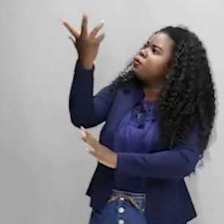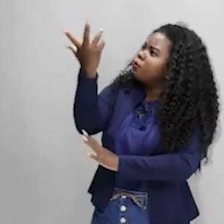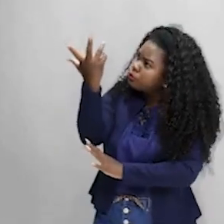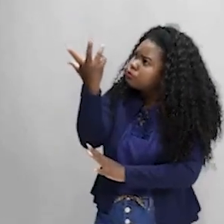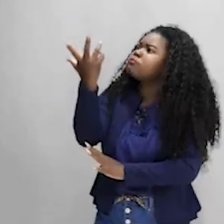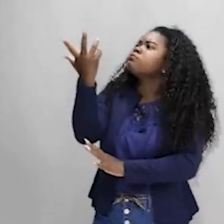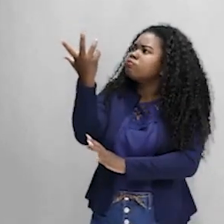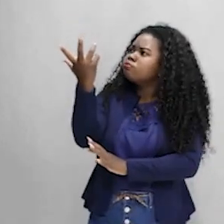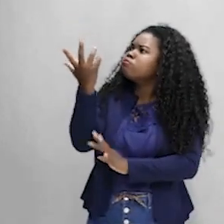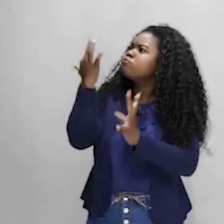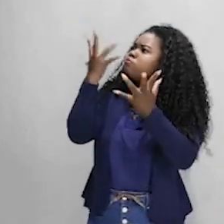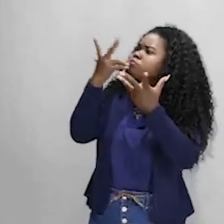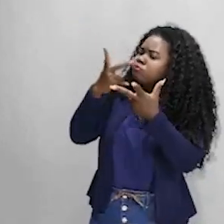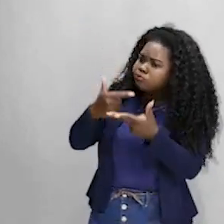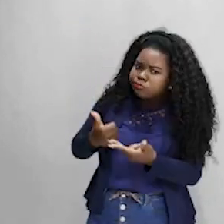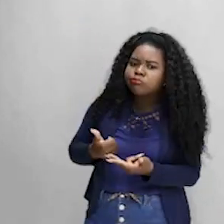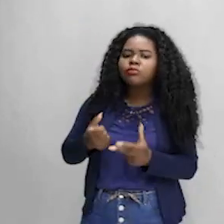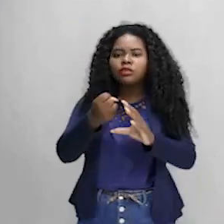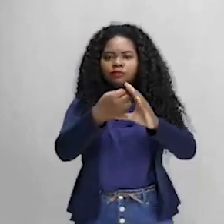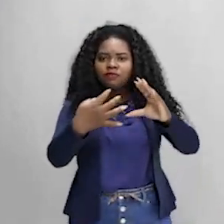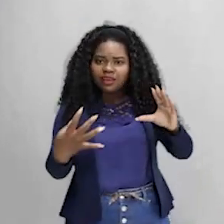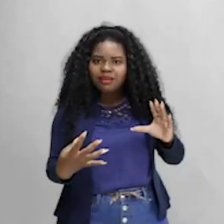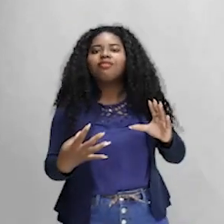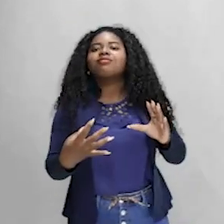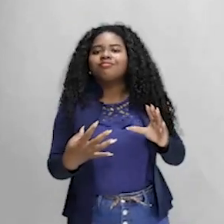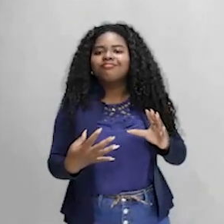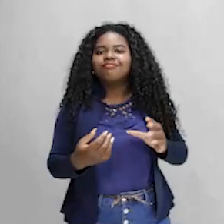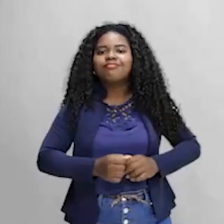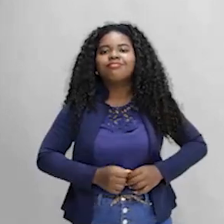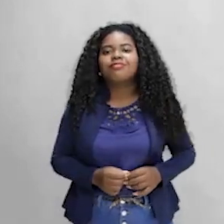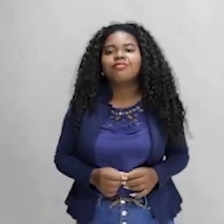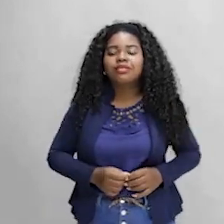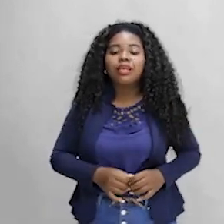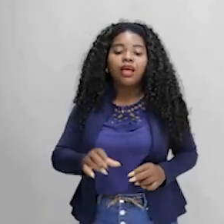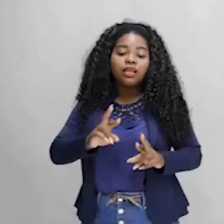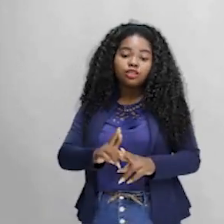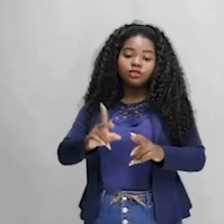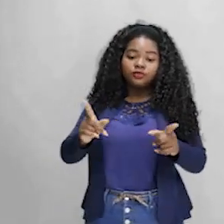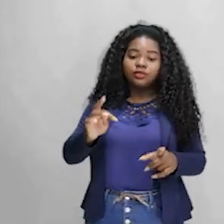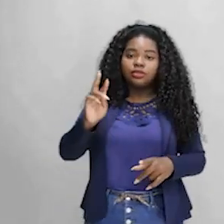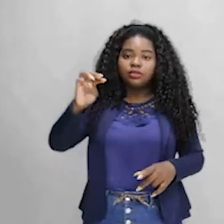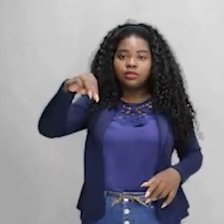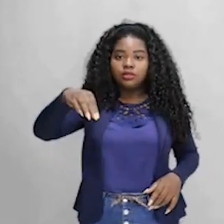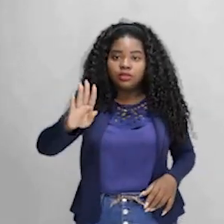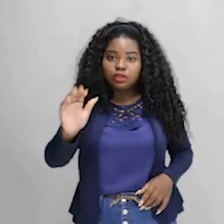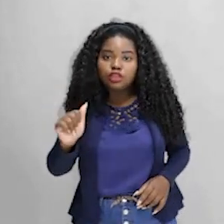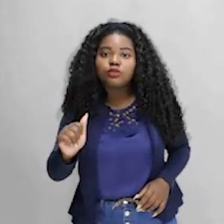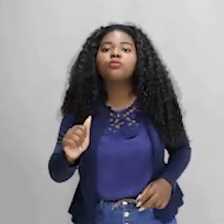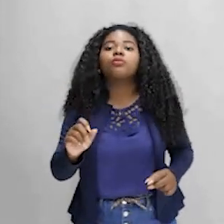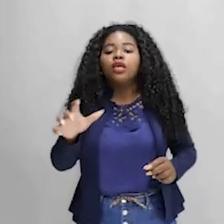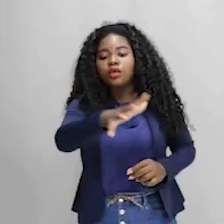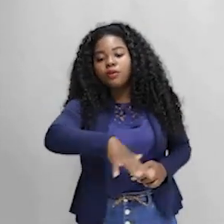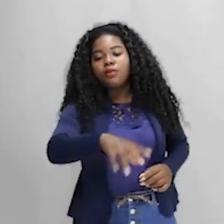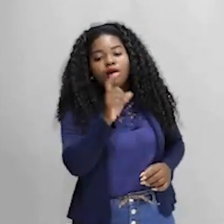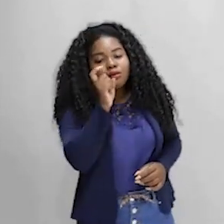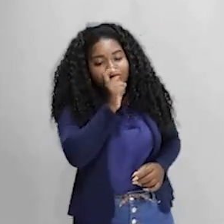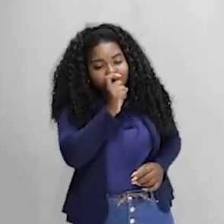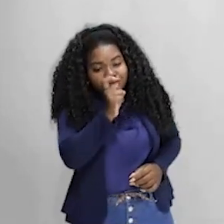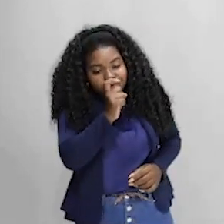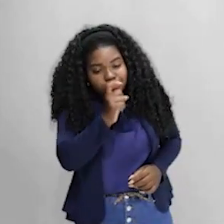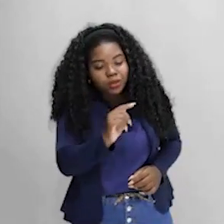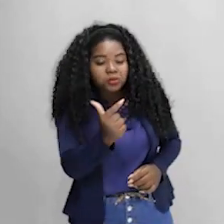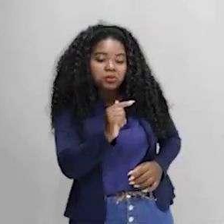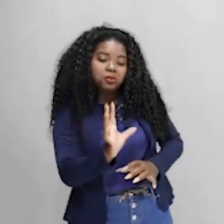É totalmente diferente, por exemplo, da tundra que a gente vai falar, né? Que é, por exemplo, um ambiente mais frio, então já não vai ter